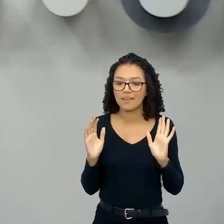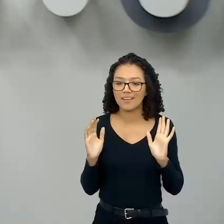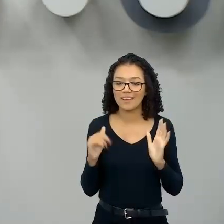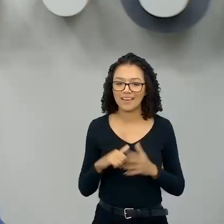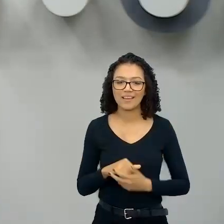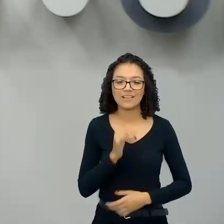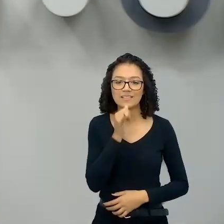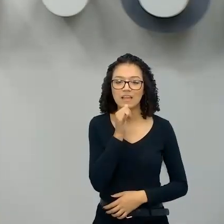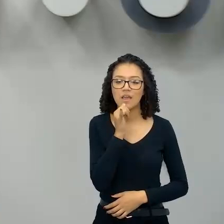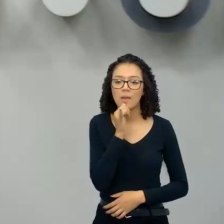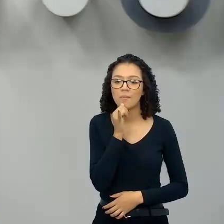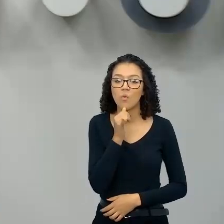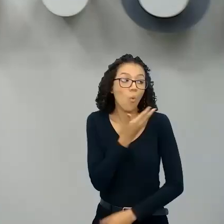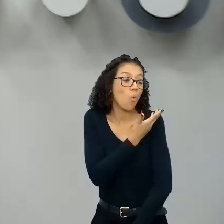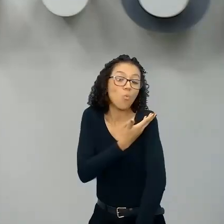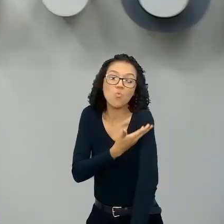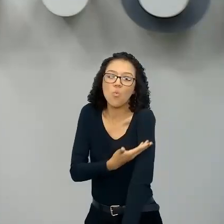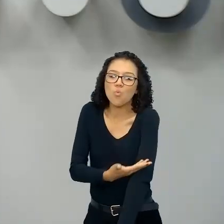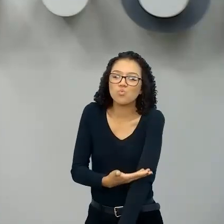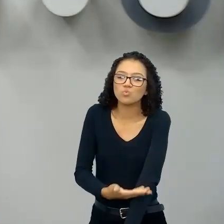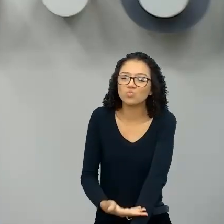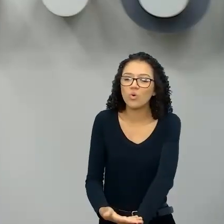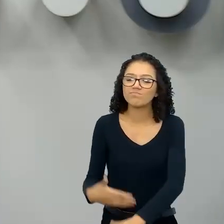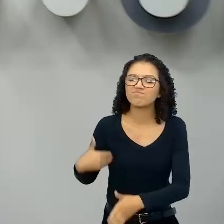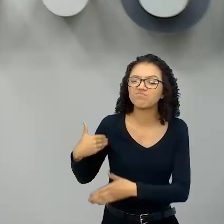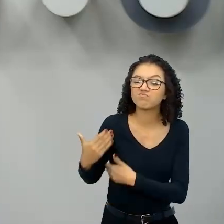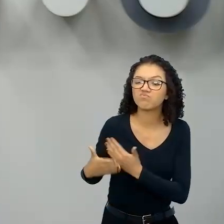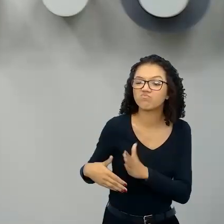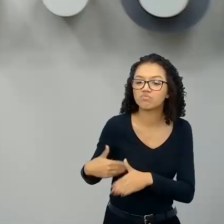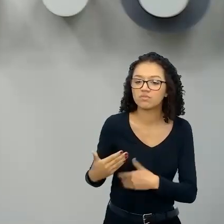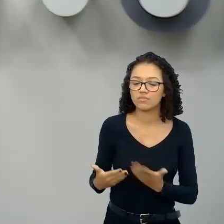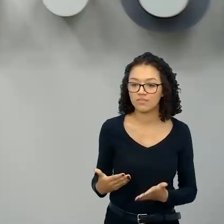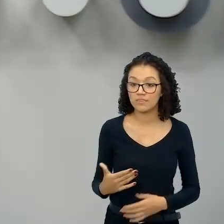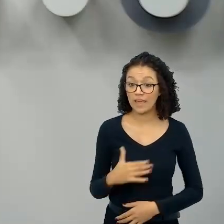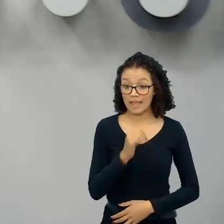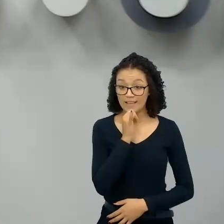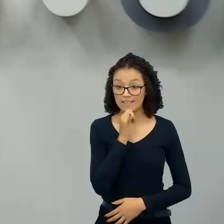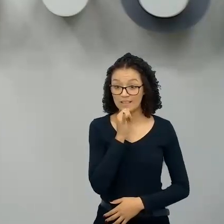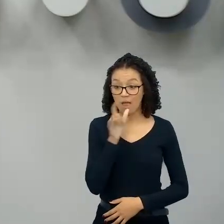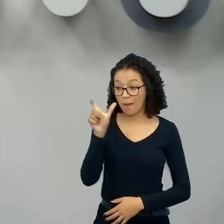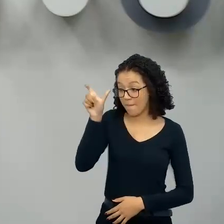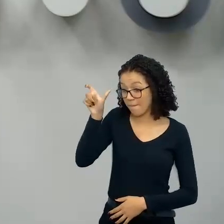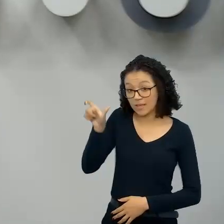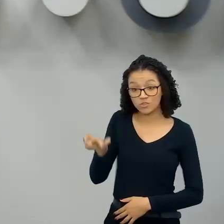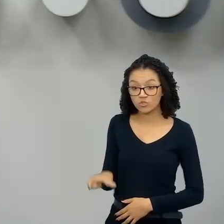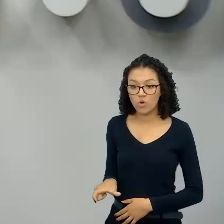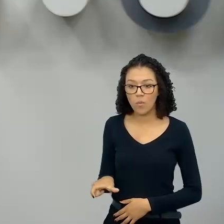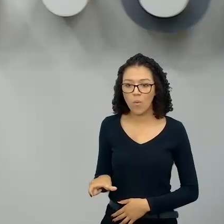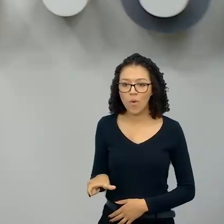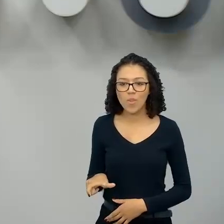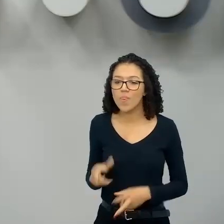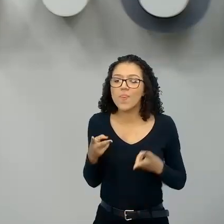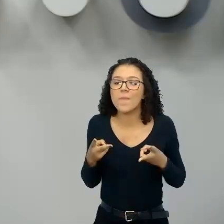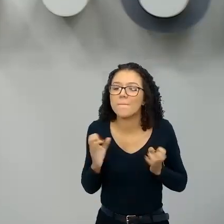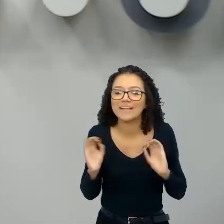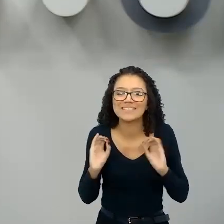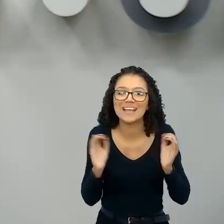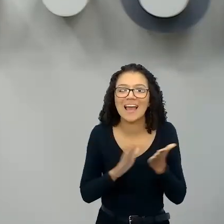de distúrbios, enfim. A vítima ela não consegue identificar que há uma violência porque há